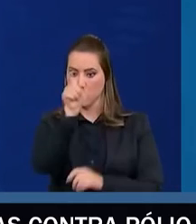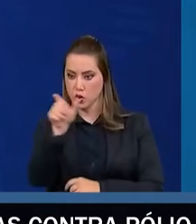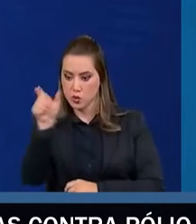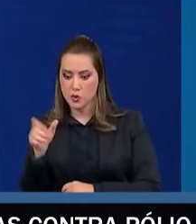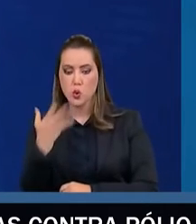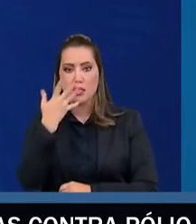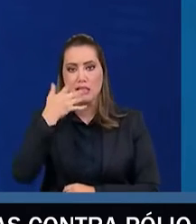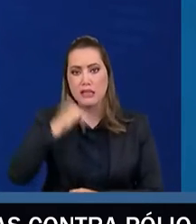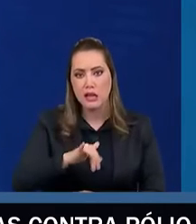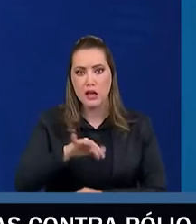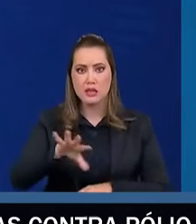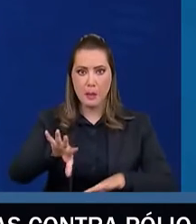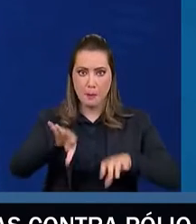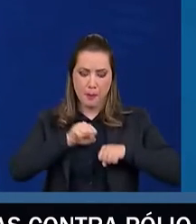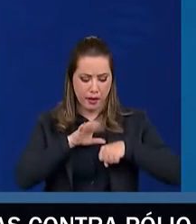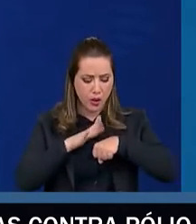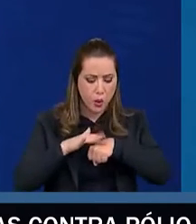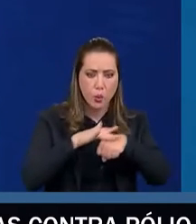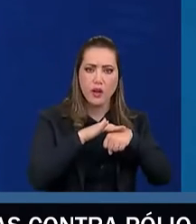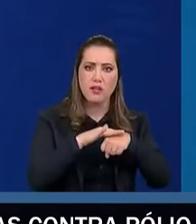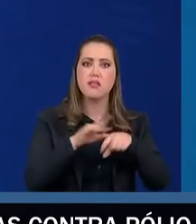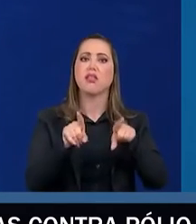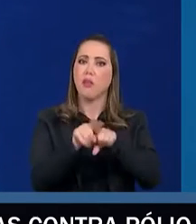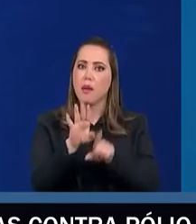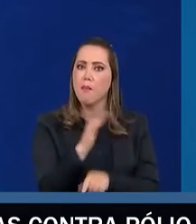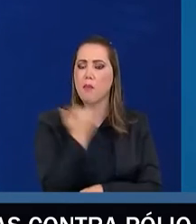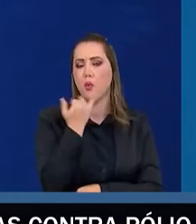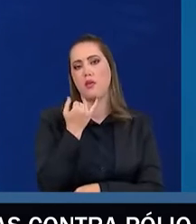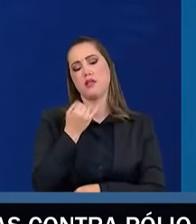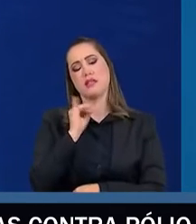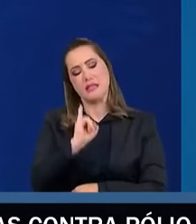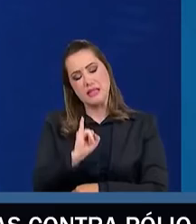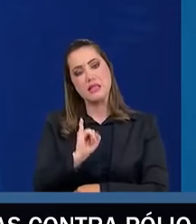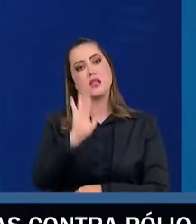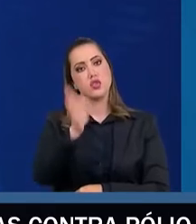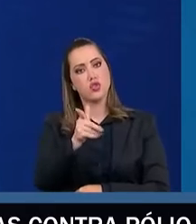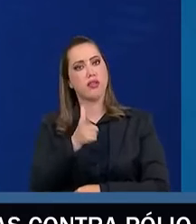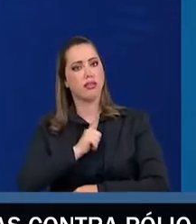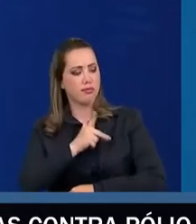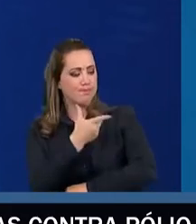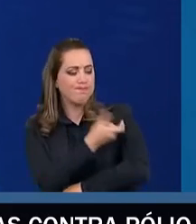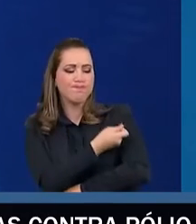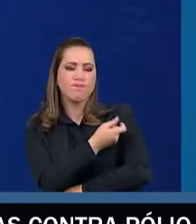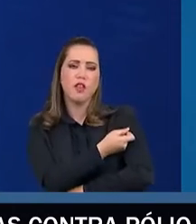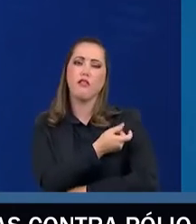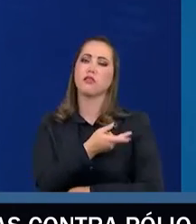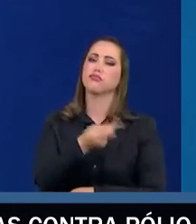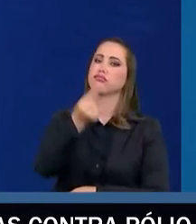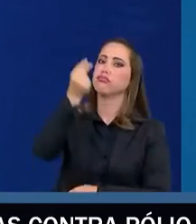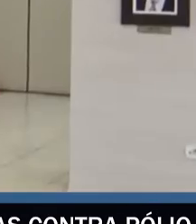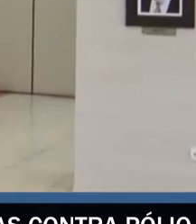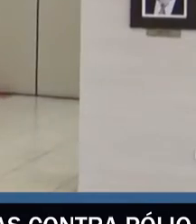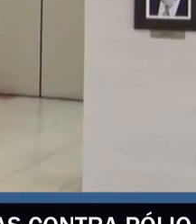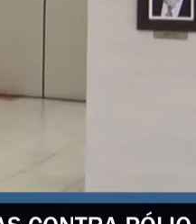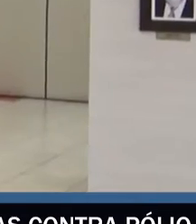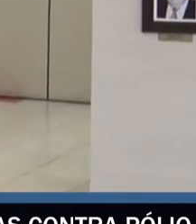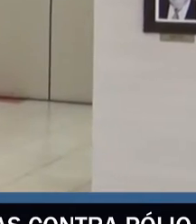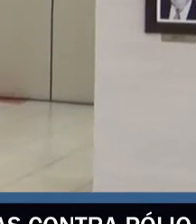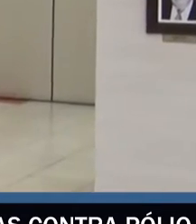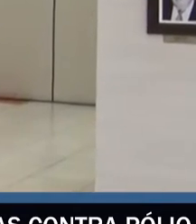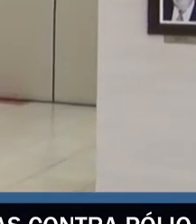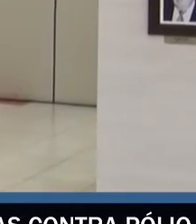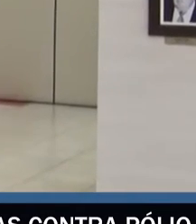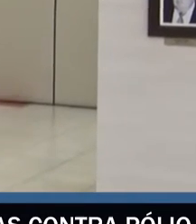crianças, adoeçam e morram de doenças para as quais já existe vacina há tanto tempo.